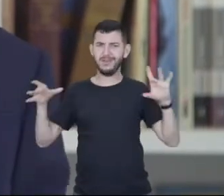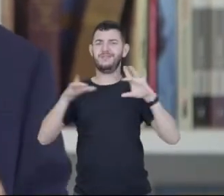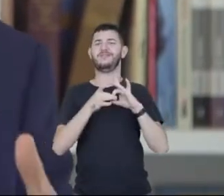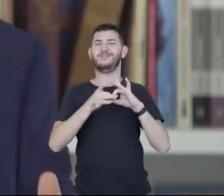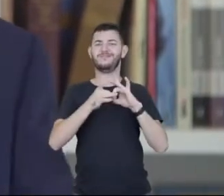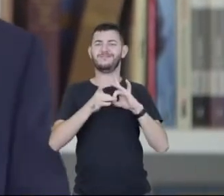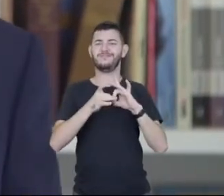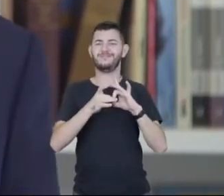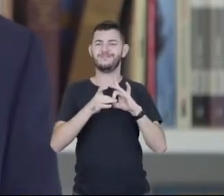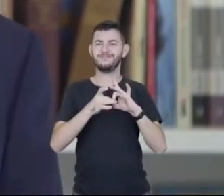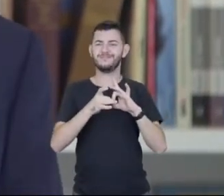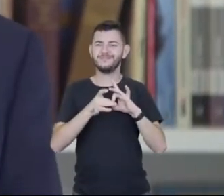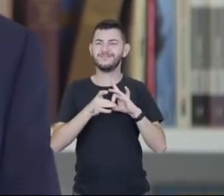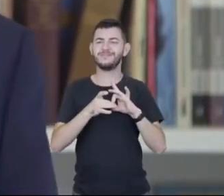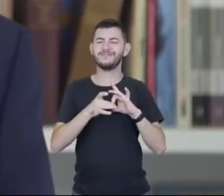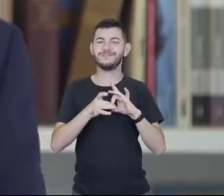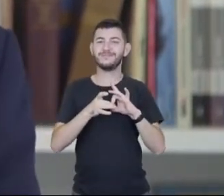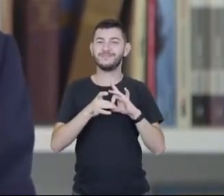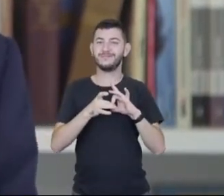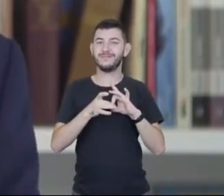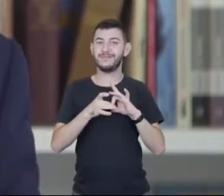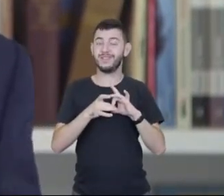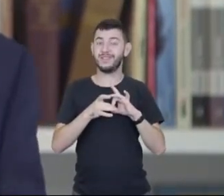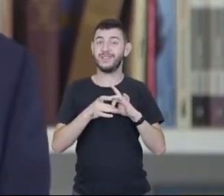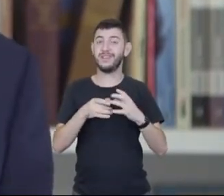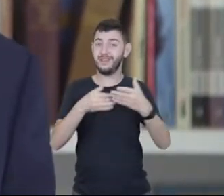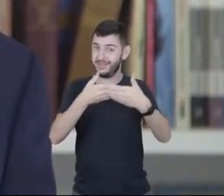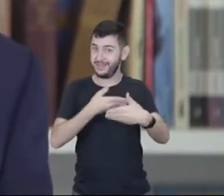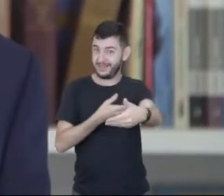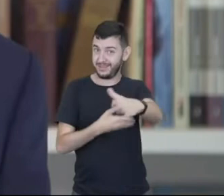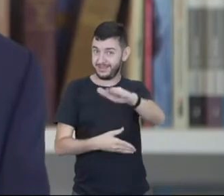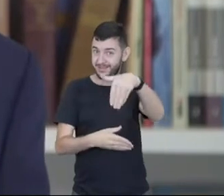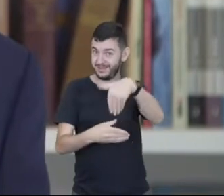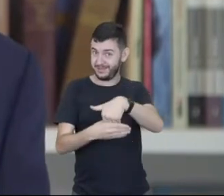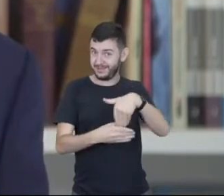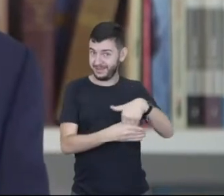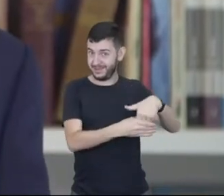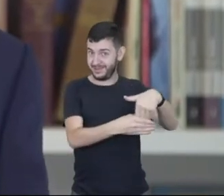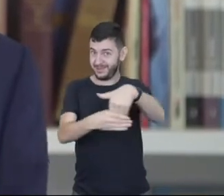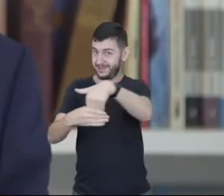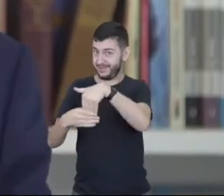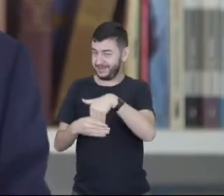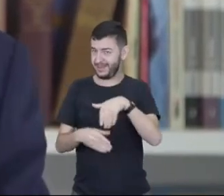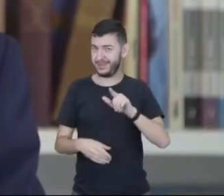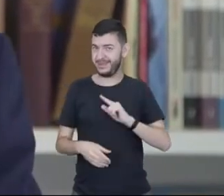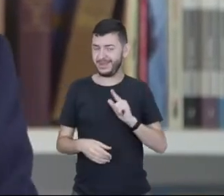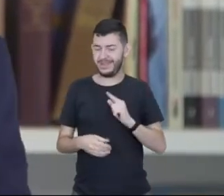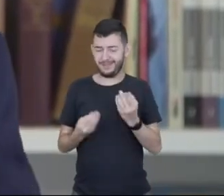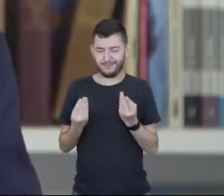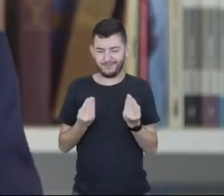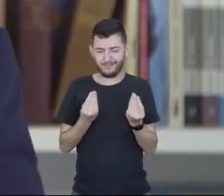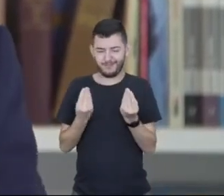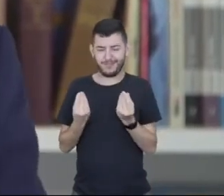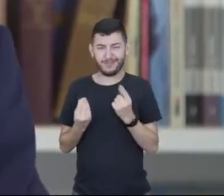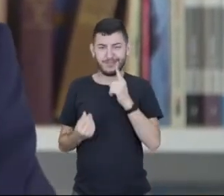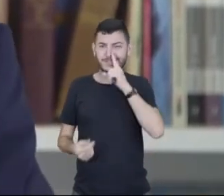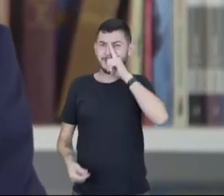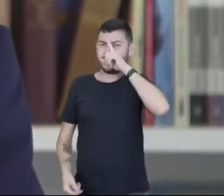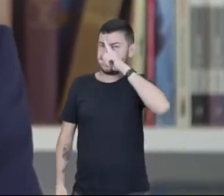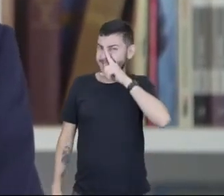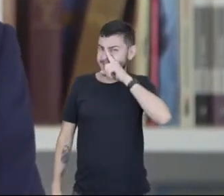às próximas eleições guarda uma perigosa peculiaridade Será um grande teste